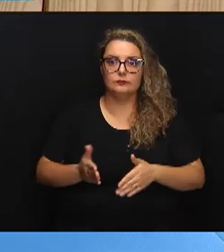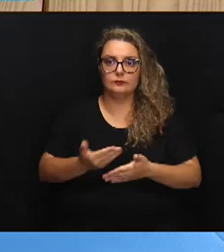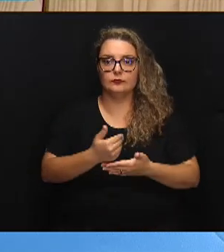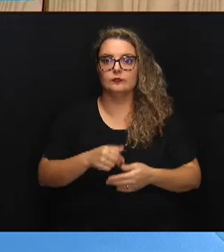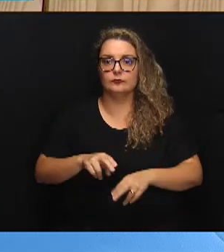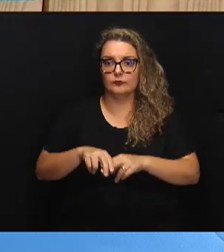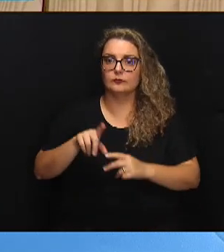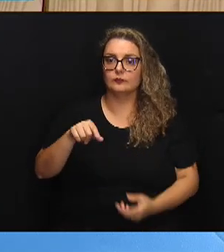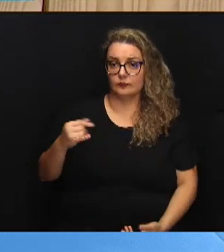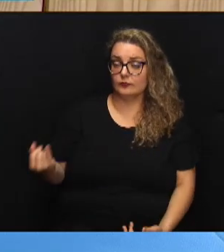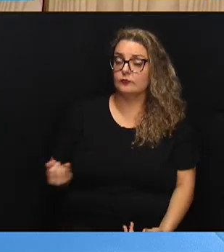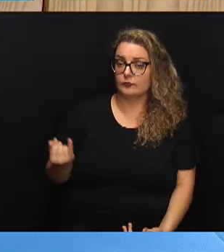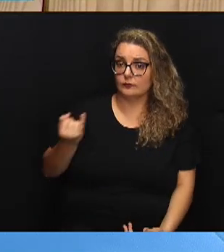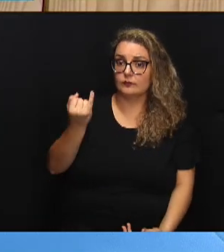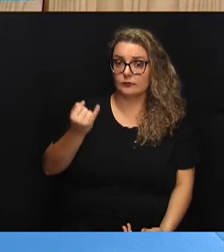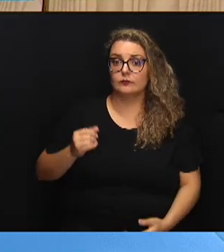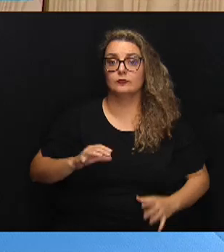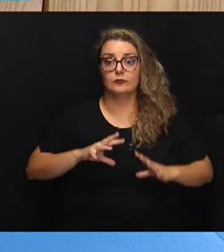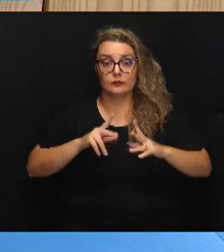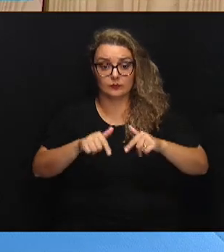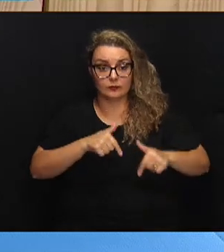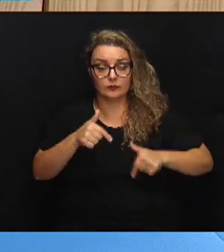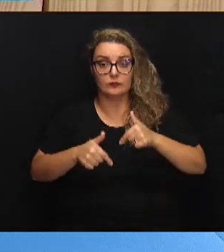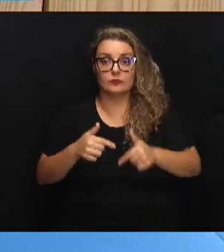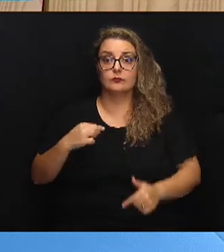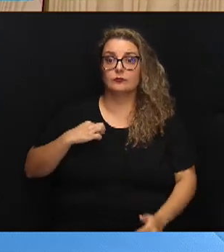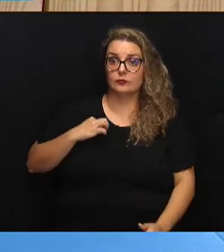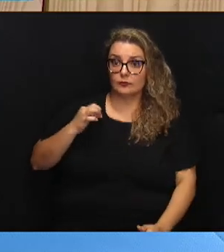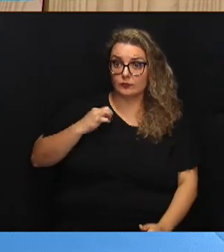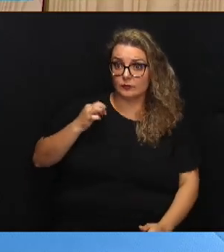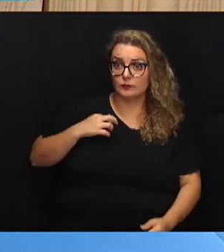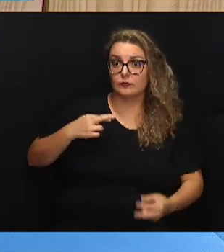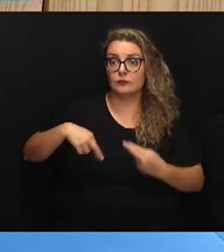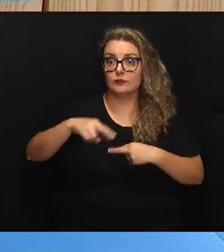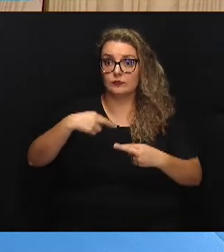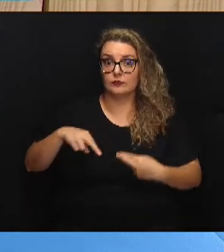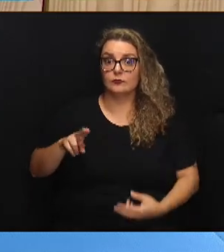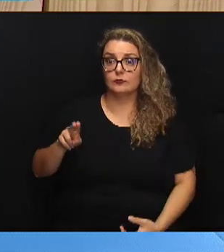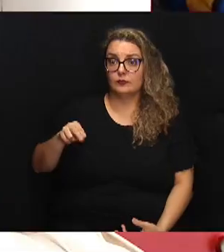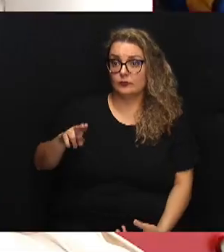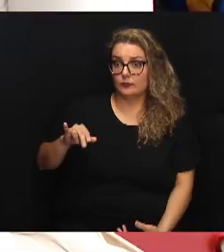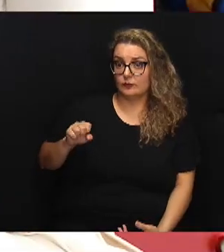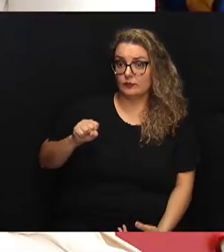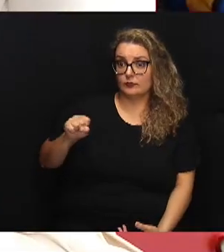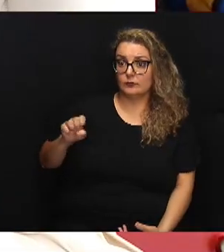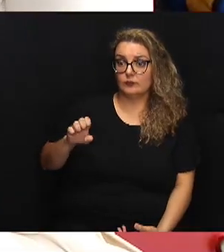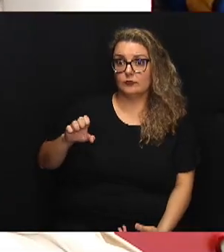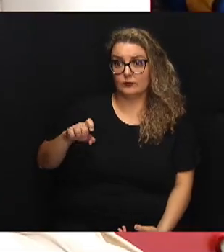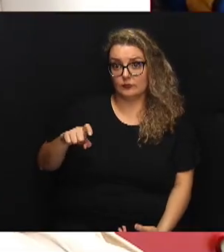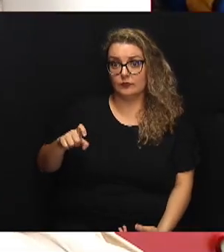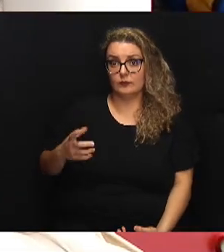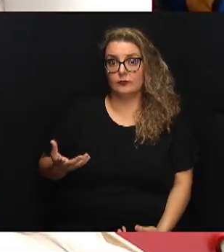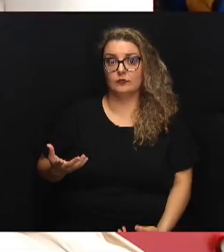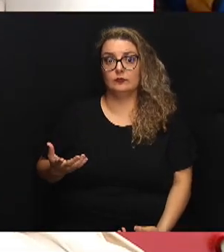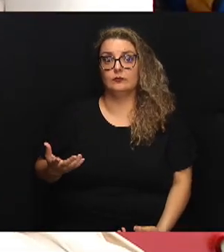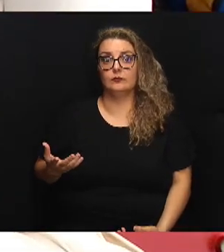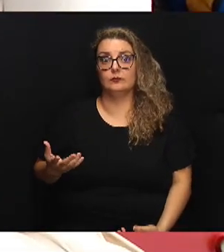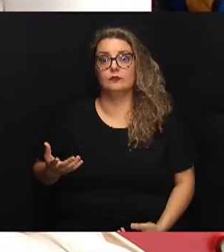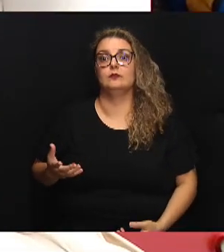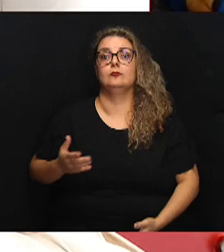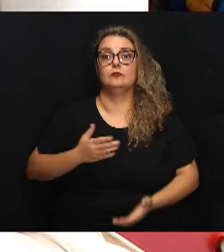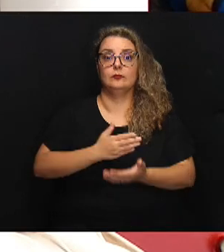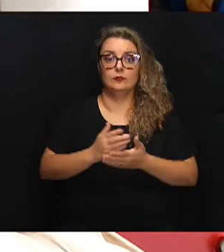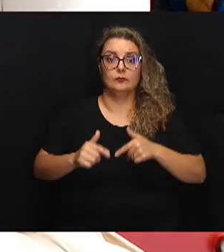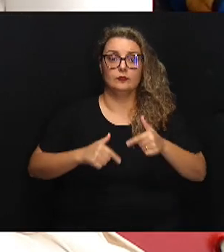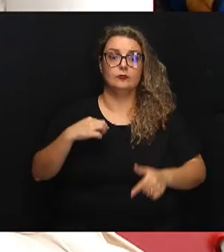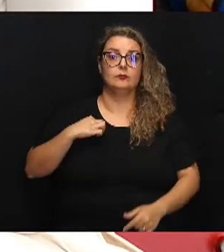tão importante, né, todo esse trabalho voluntário que envolve a Uniasec. A Uniasec começou com um trabalho voluntário e